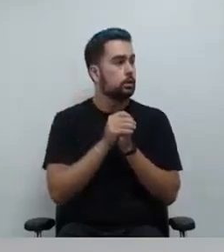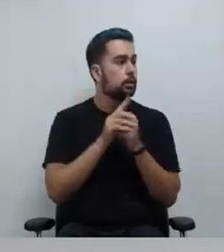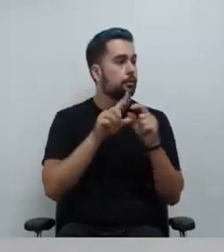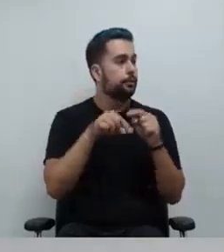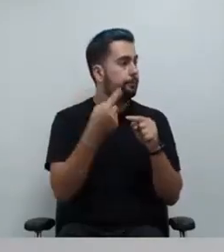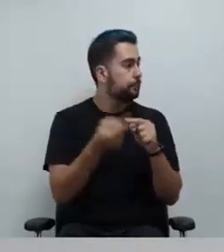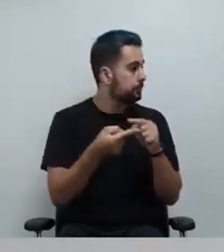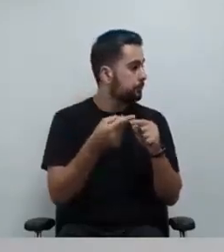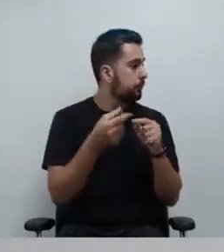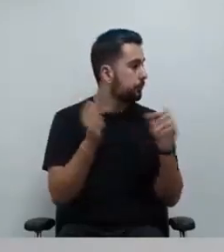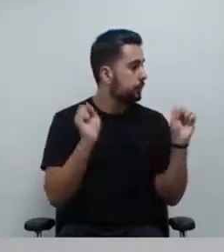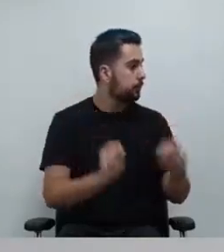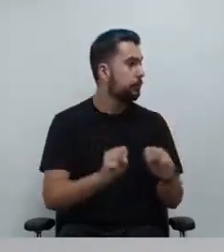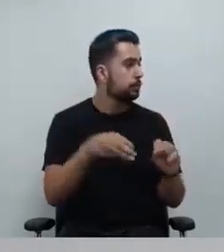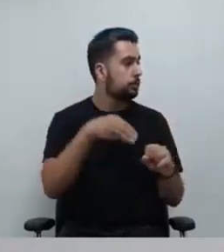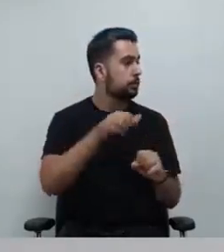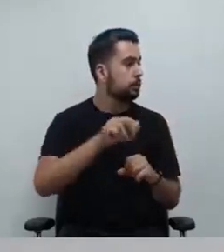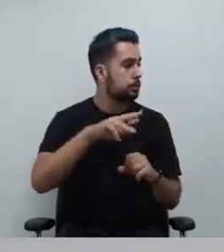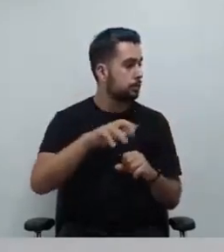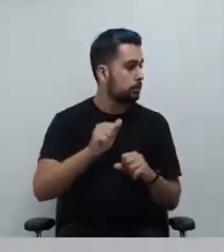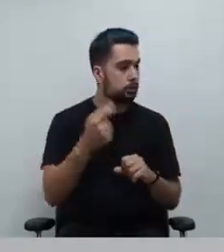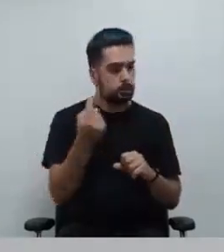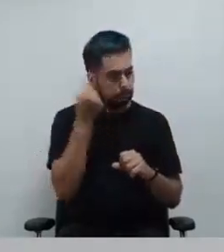Depois o Leonardo Cofano. Pode ser a Amara primeiro?